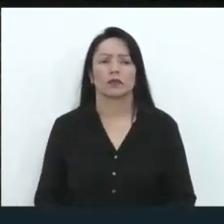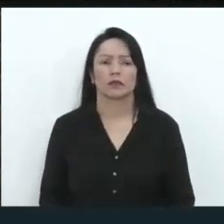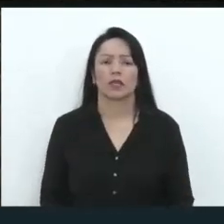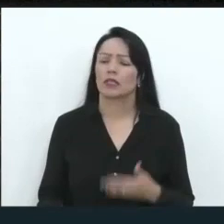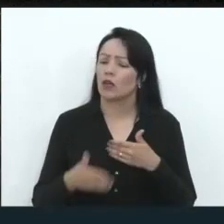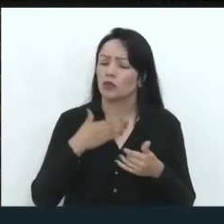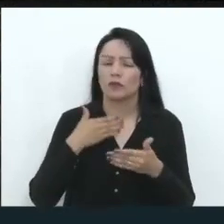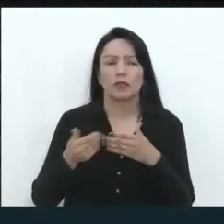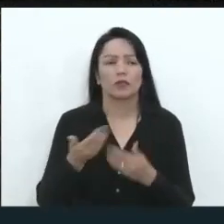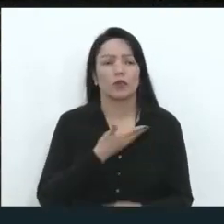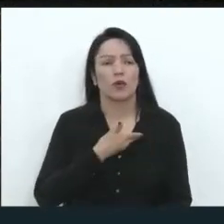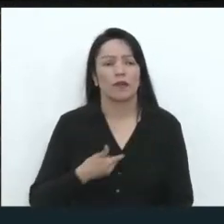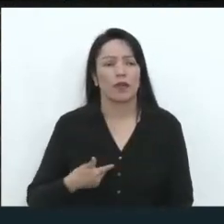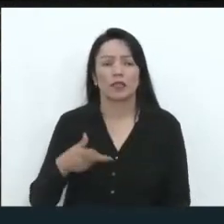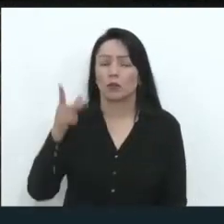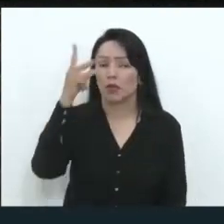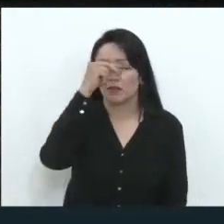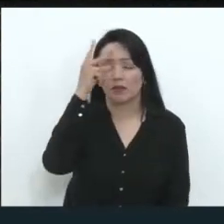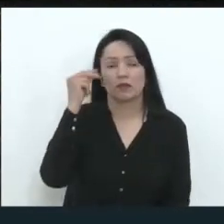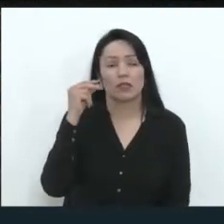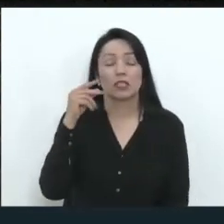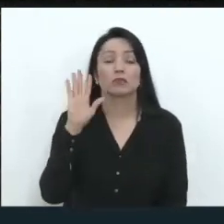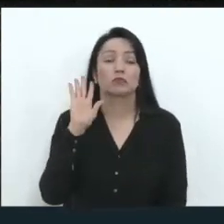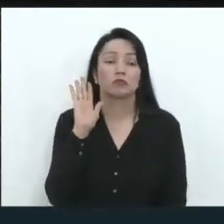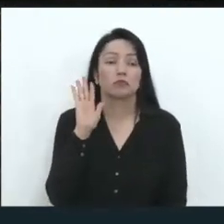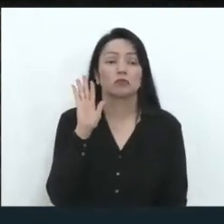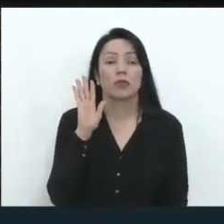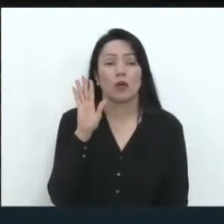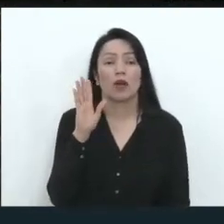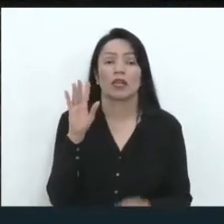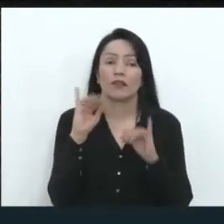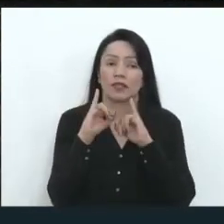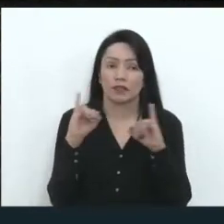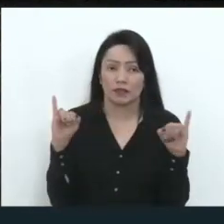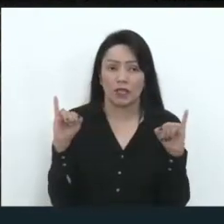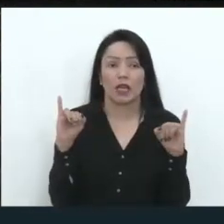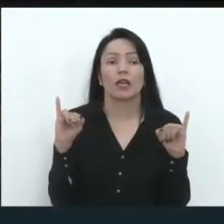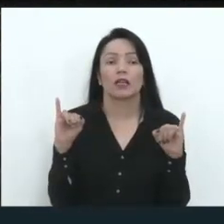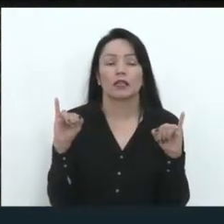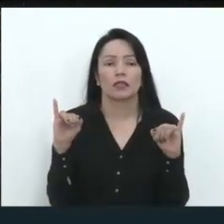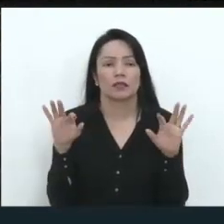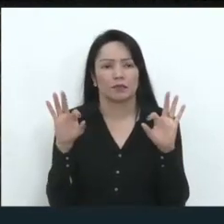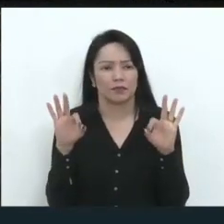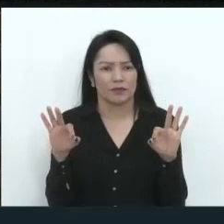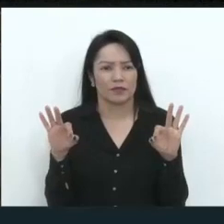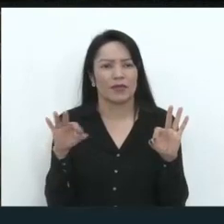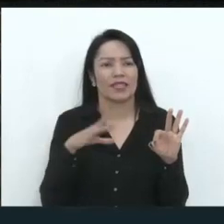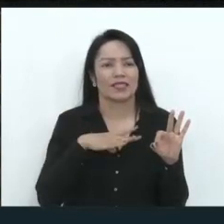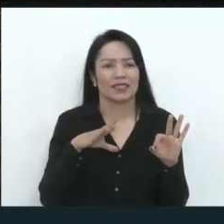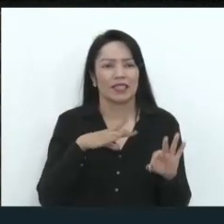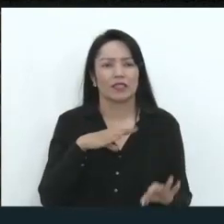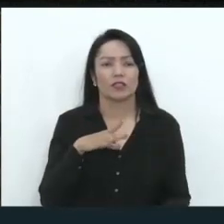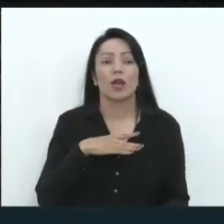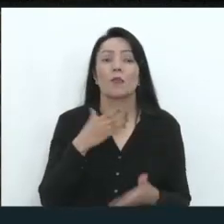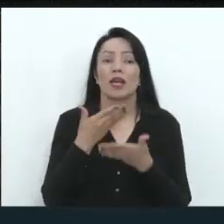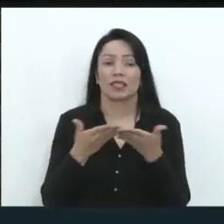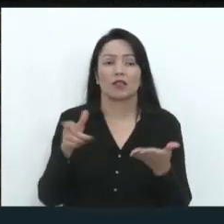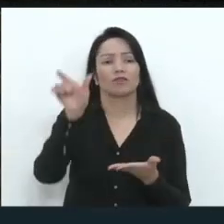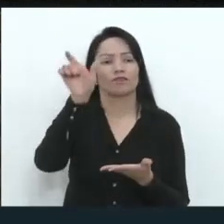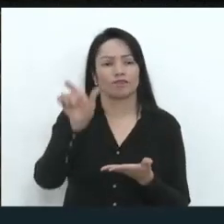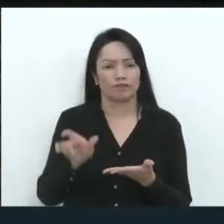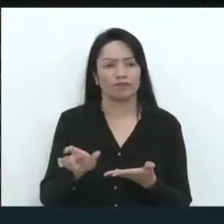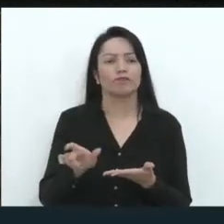que estava lá, independente do prefeito, se eu era base, se eu não era. Então eu queria deixar esse testemunho aqui e dizer, a cidade perde com